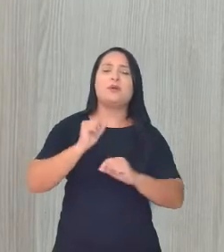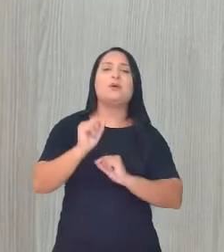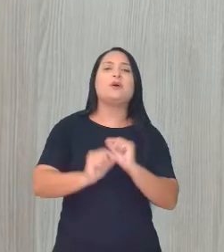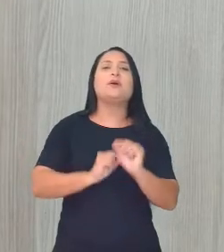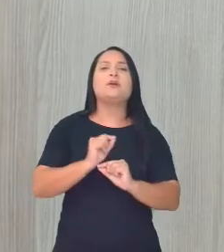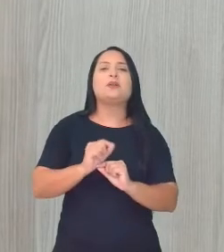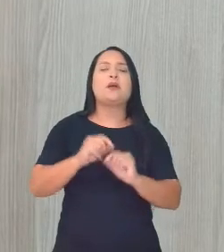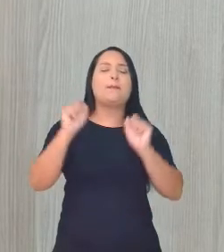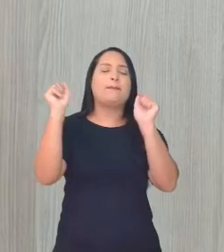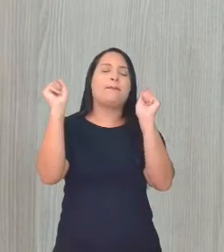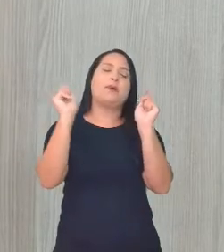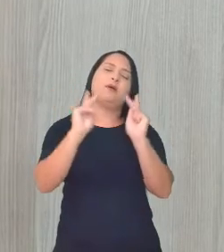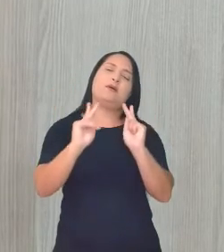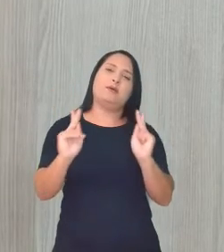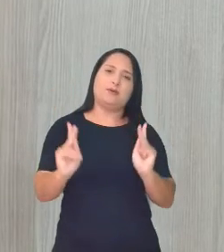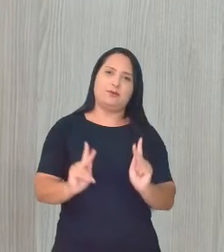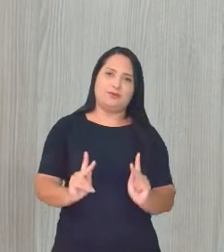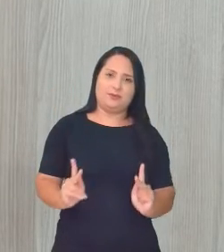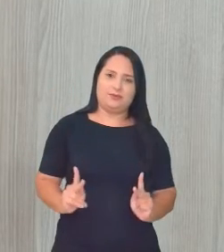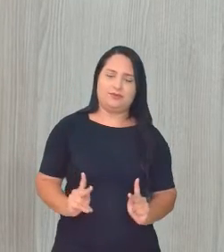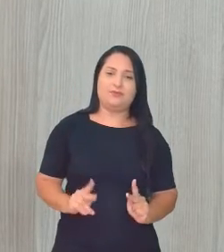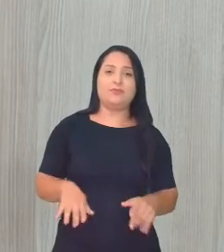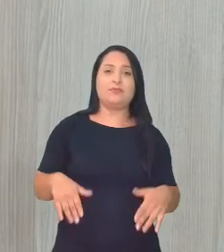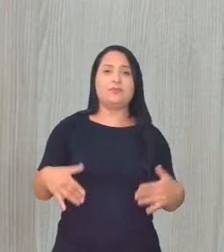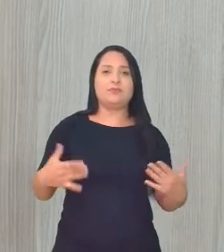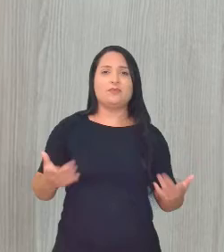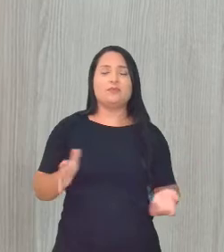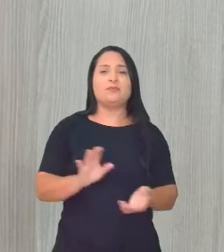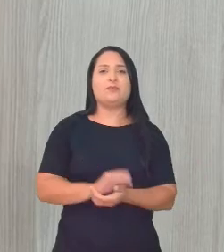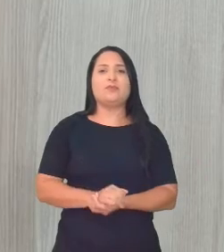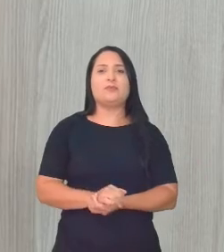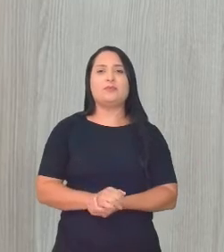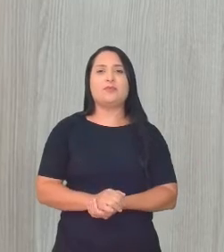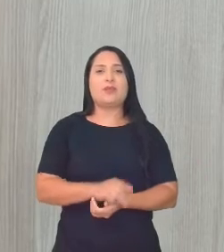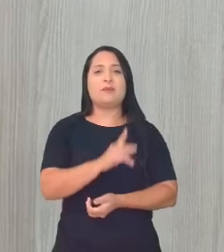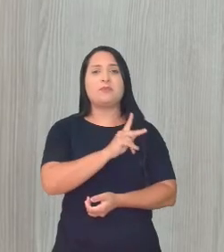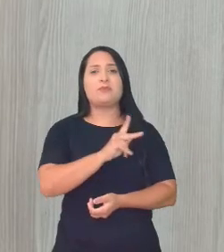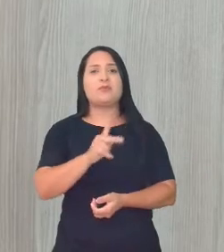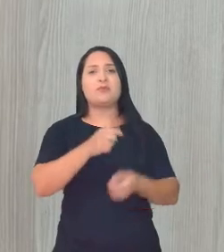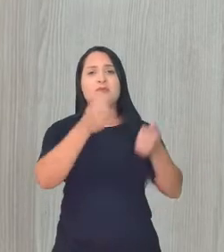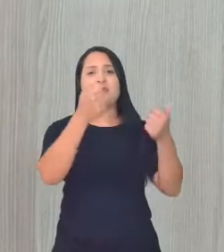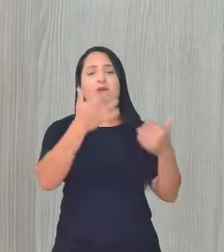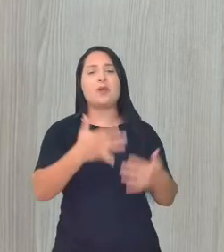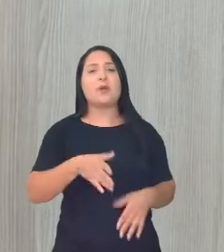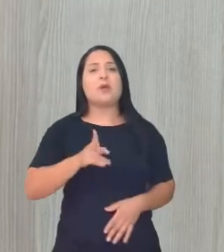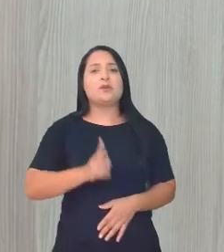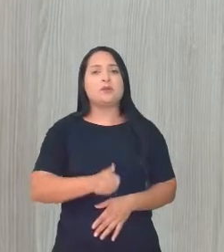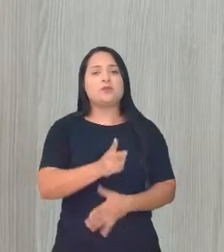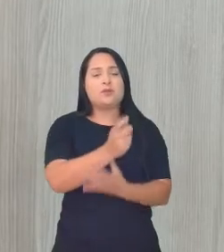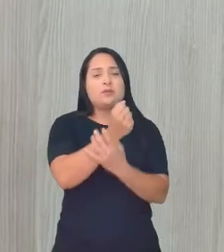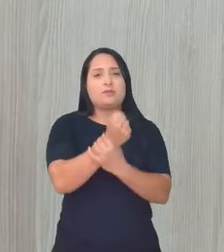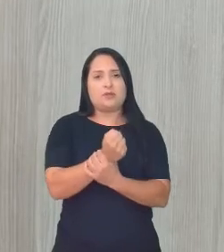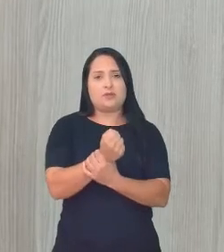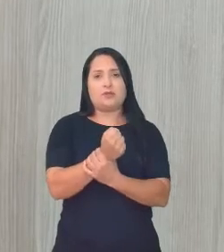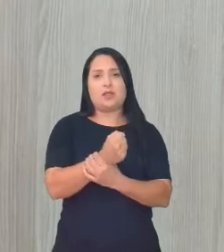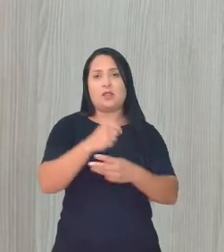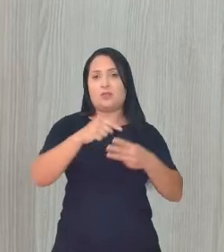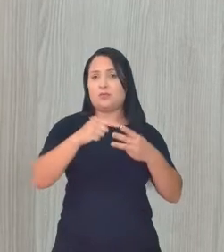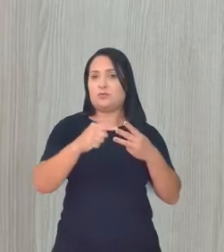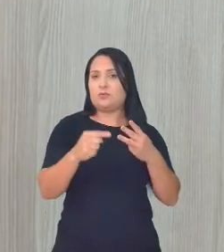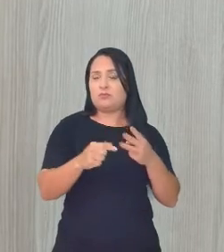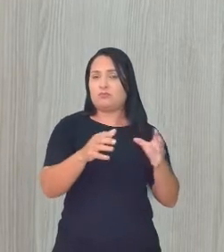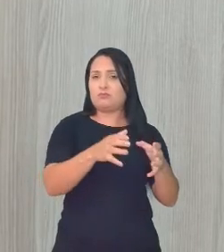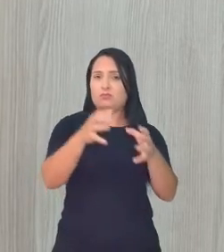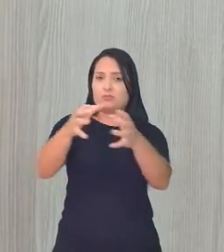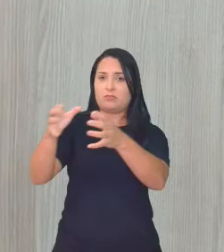quê? A paz, né? Aí é justamente essa questão, quando a professora falou da estabilidade nos três